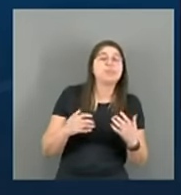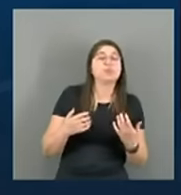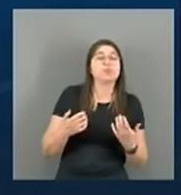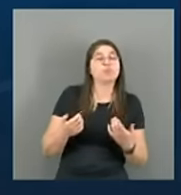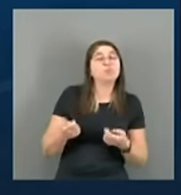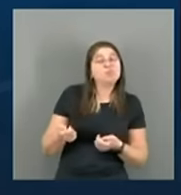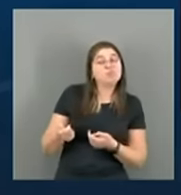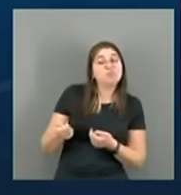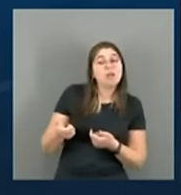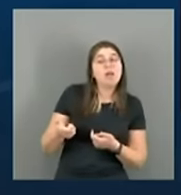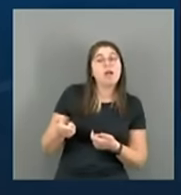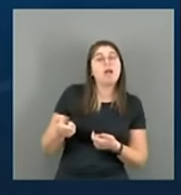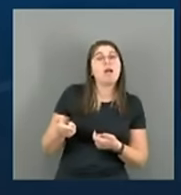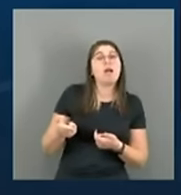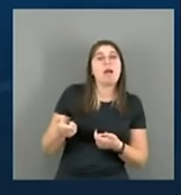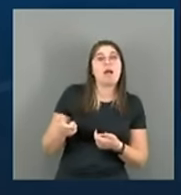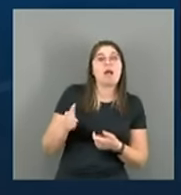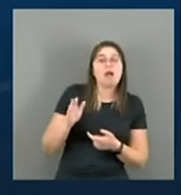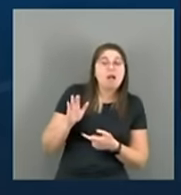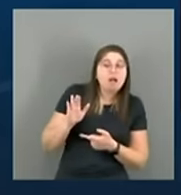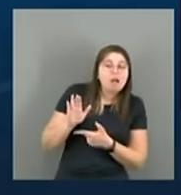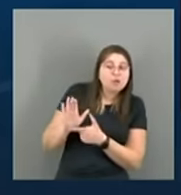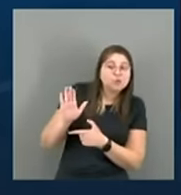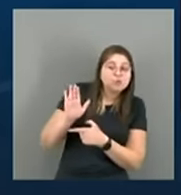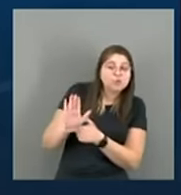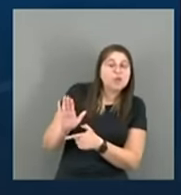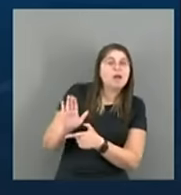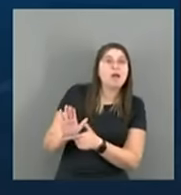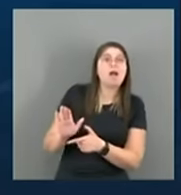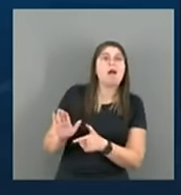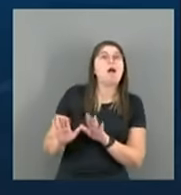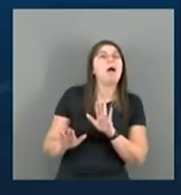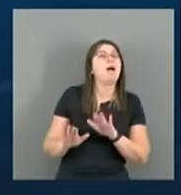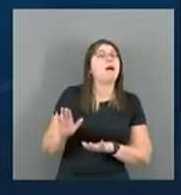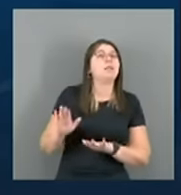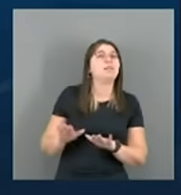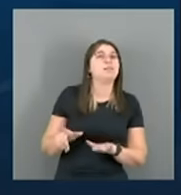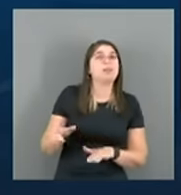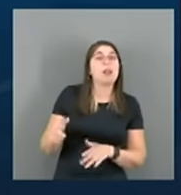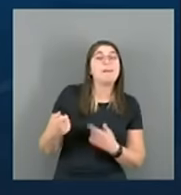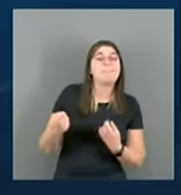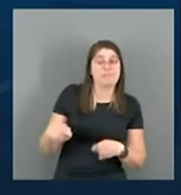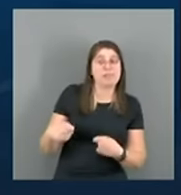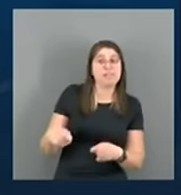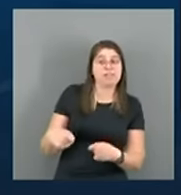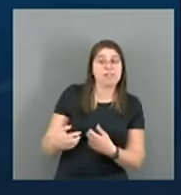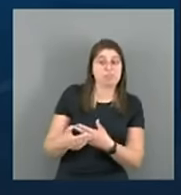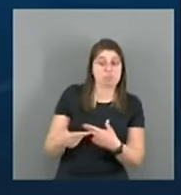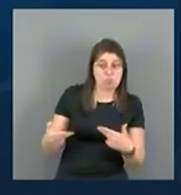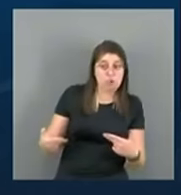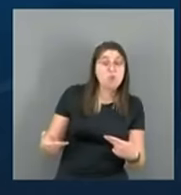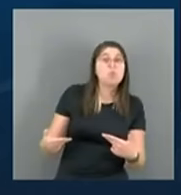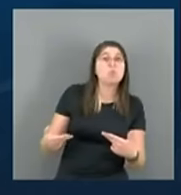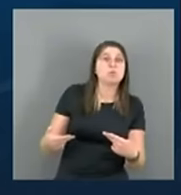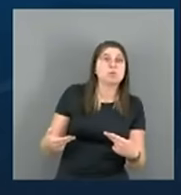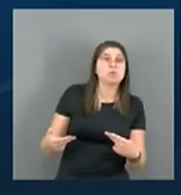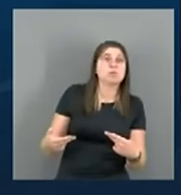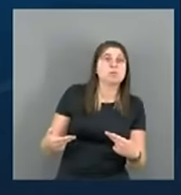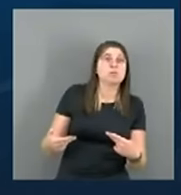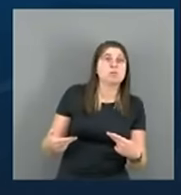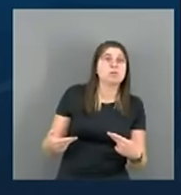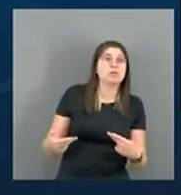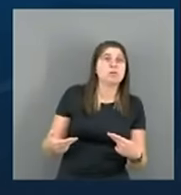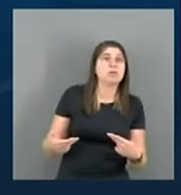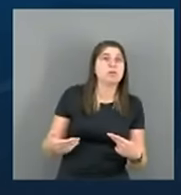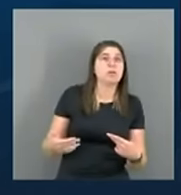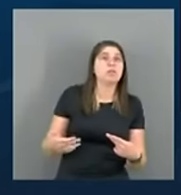alguém tem que rir para me fazer rir. E aí, o que eu fazia? Muitas das vezes ela estava precisando de algo, né? Que o meu gestor ali,